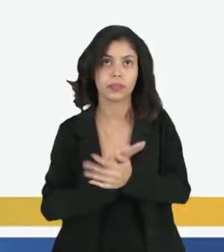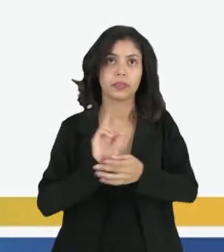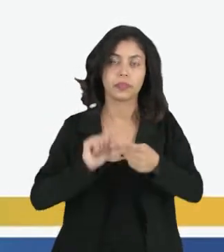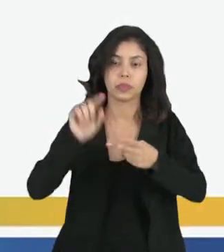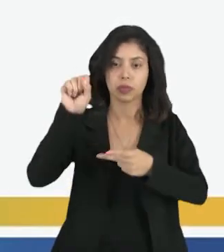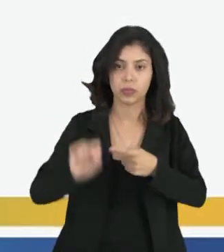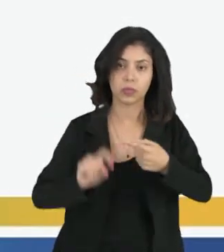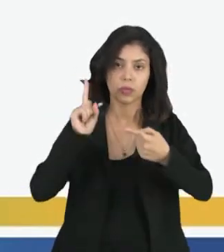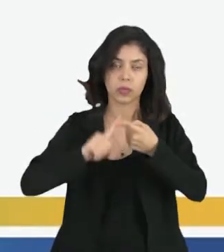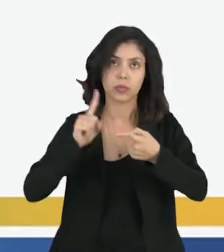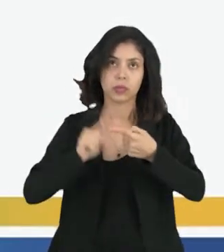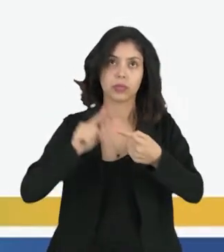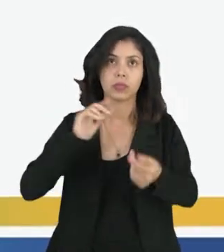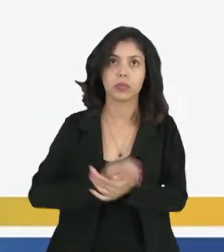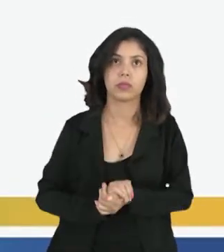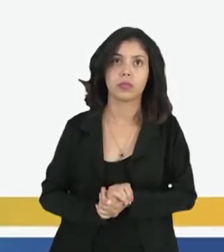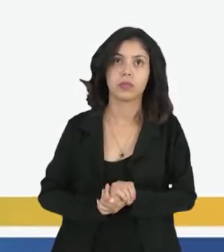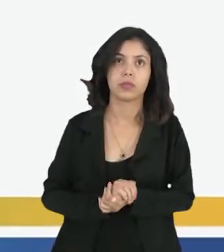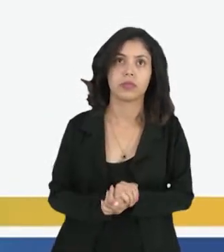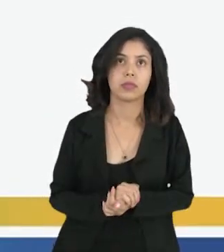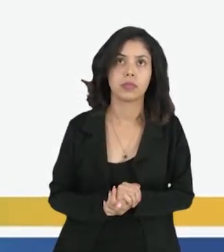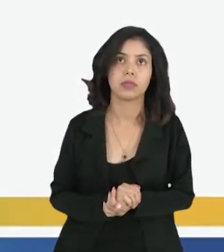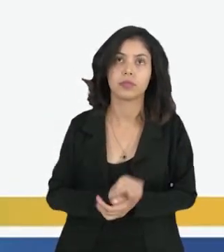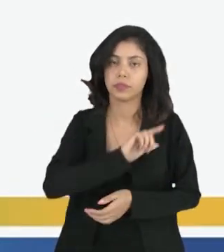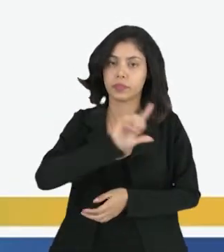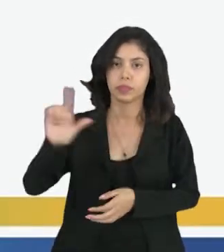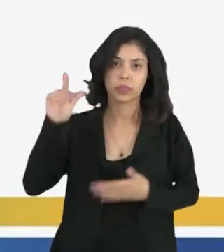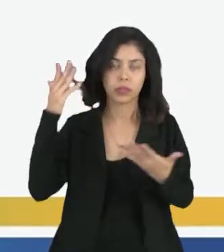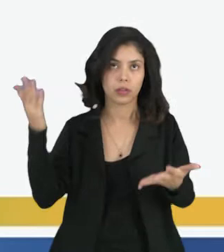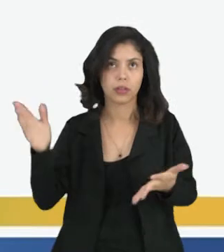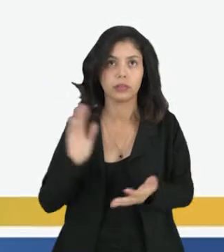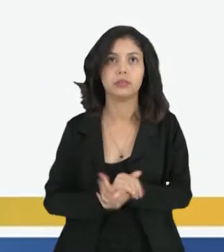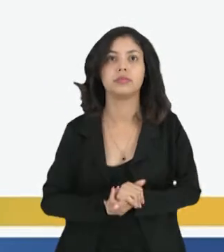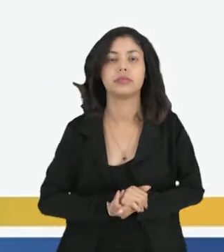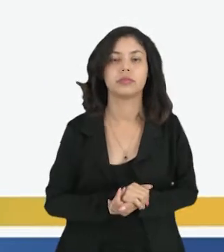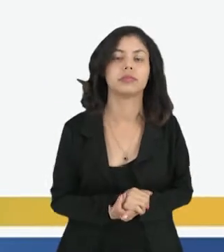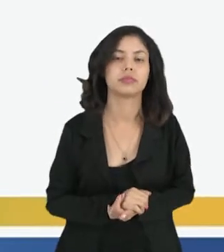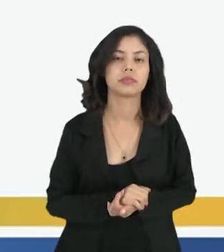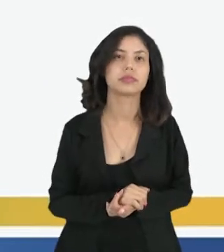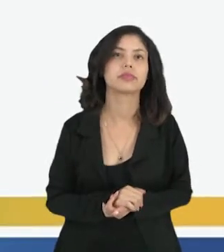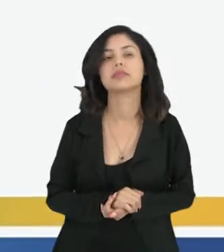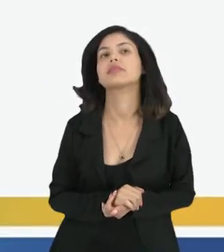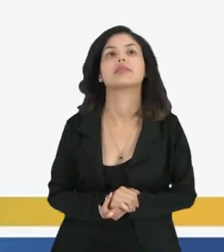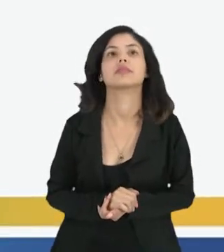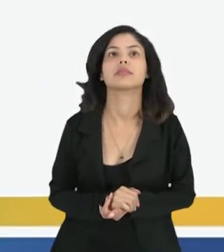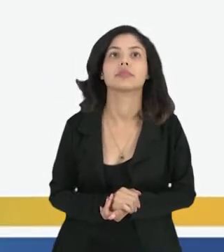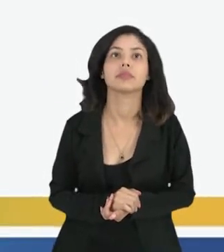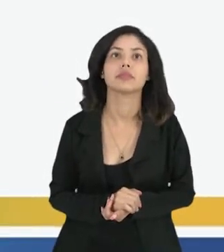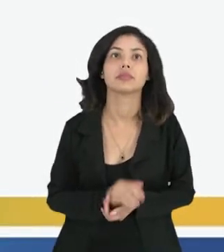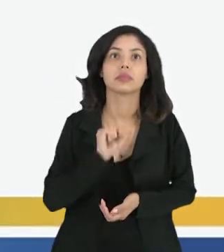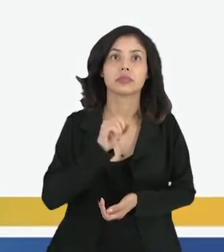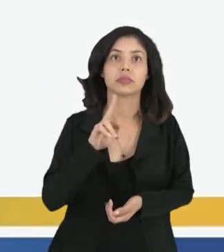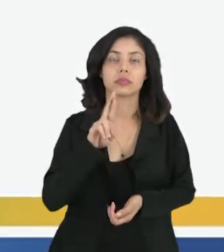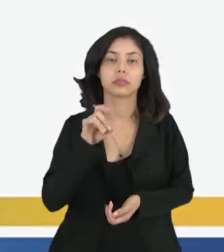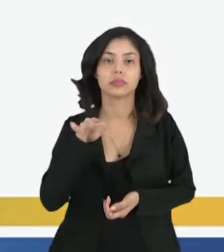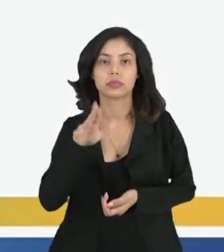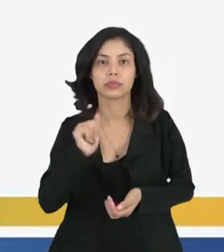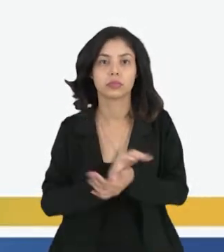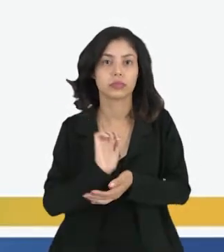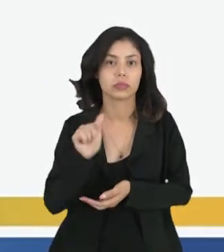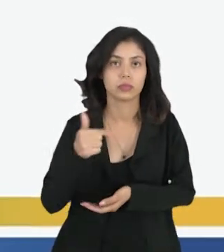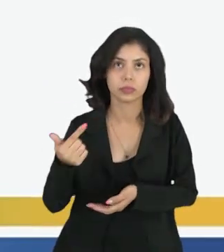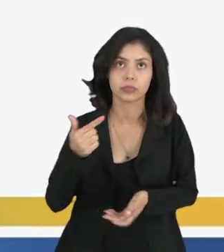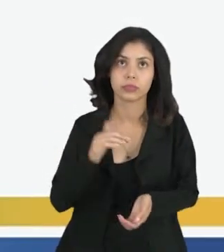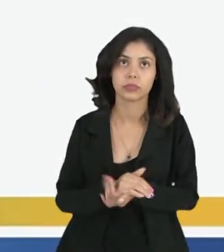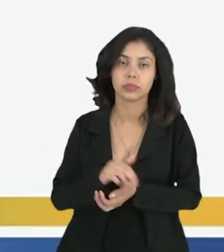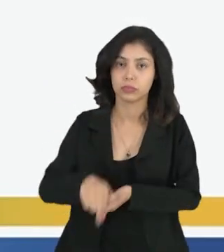Oeste, Europa Oriental ou Europa do Leste Europeu, e Europa Setentrional ou